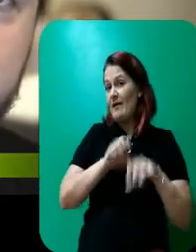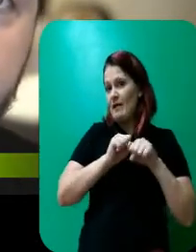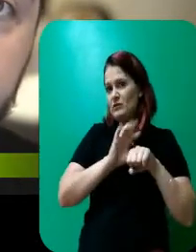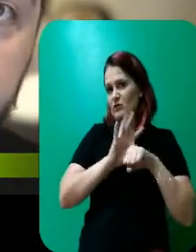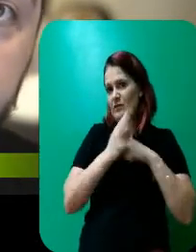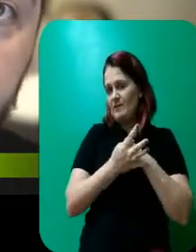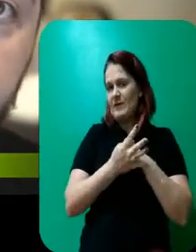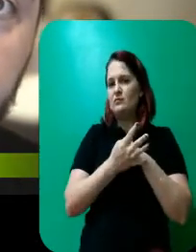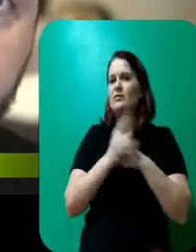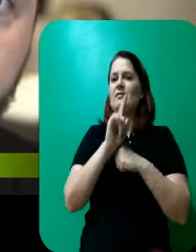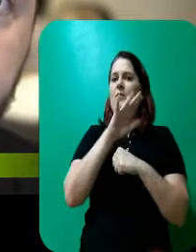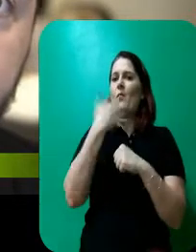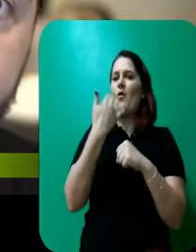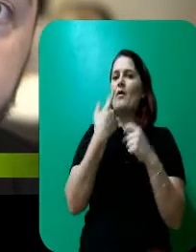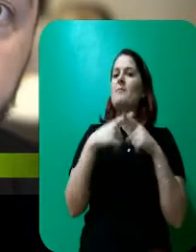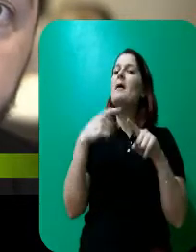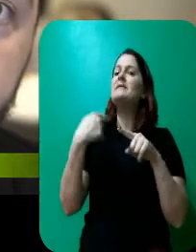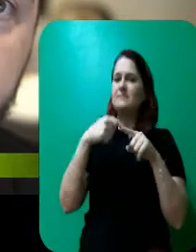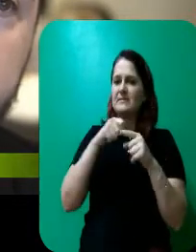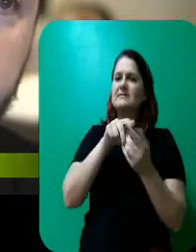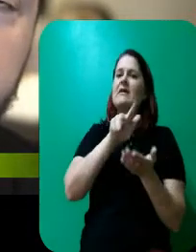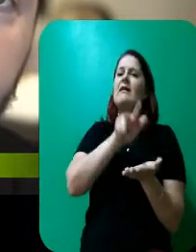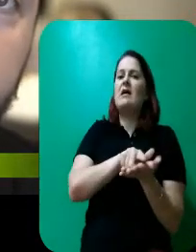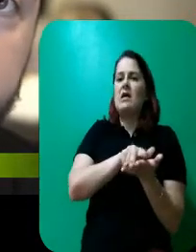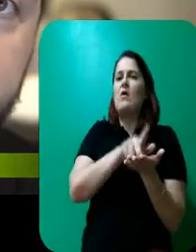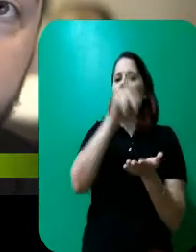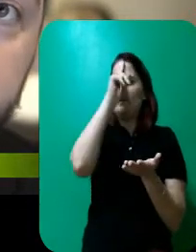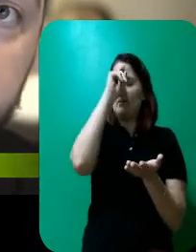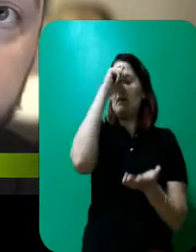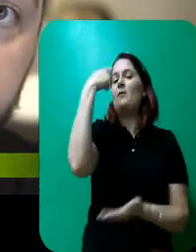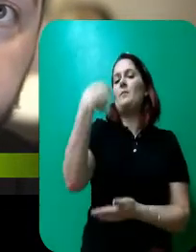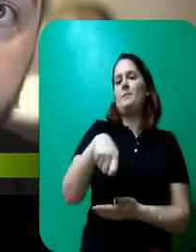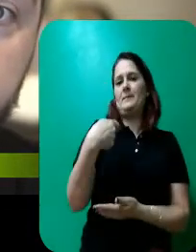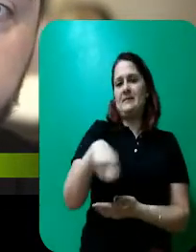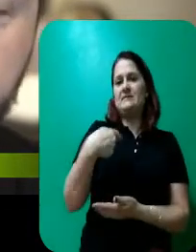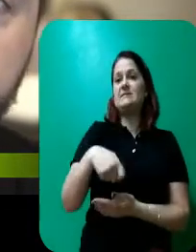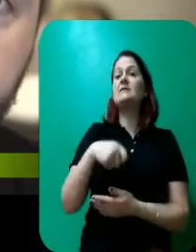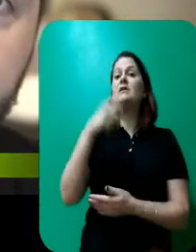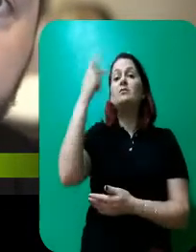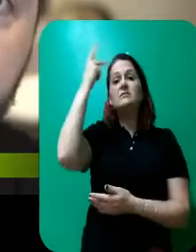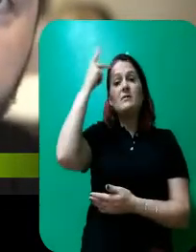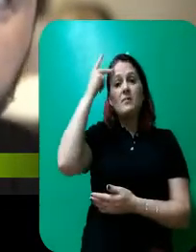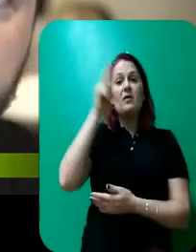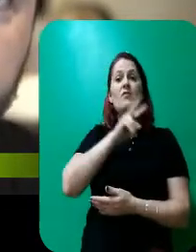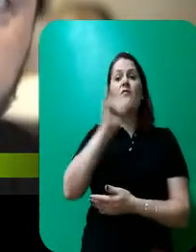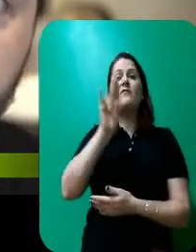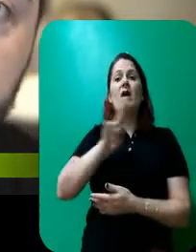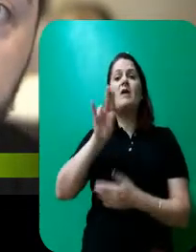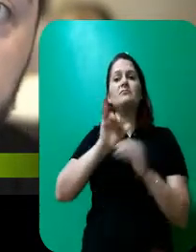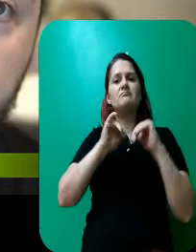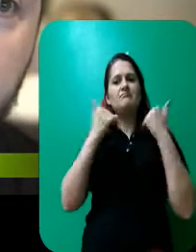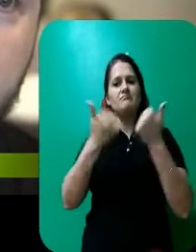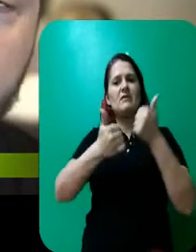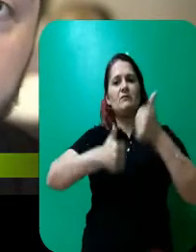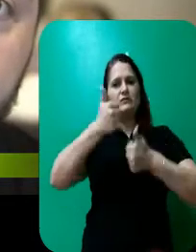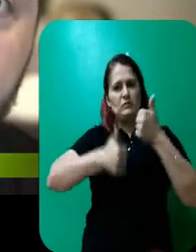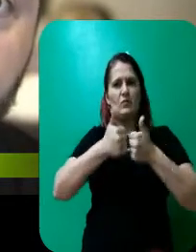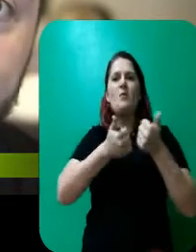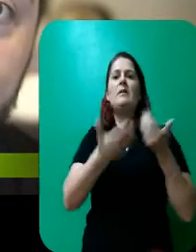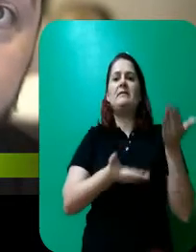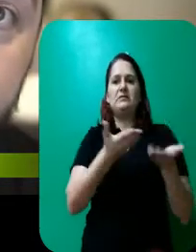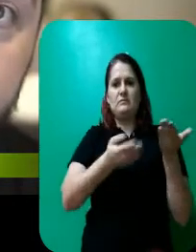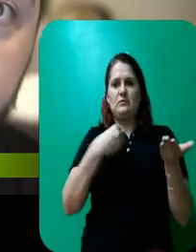está ciente do que vem pela frente aqui. São Paulo vai usar estádios para receber pessoas, assim como a Itália está sendo obrigada a